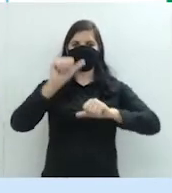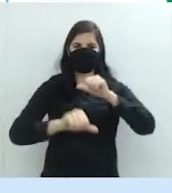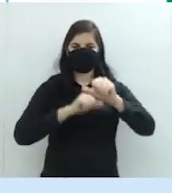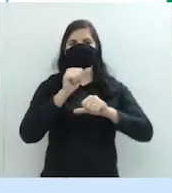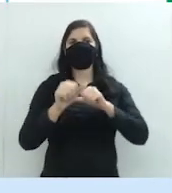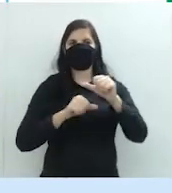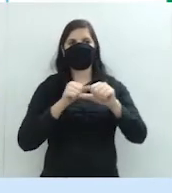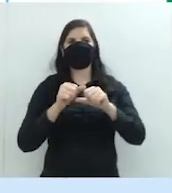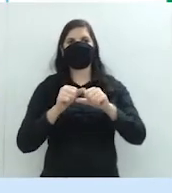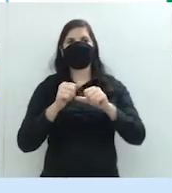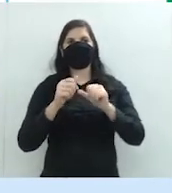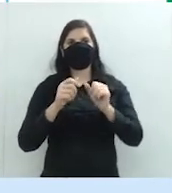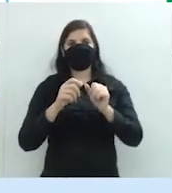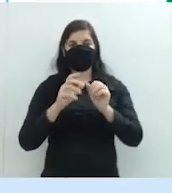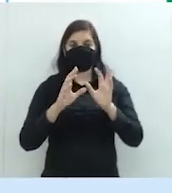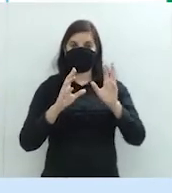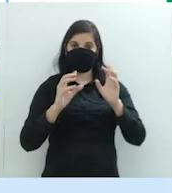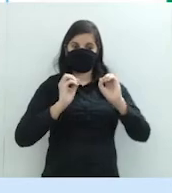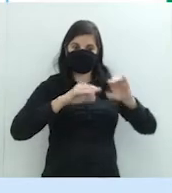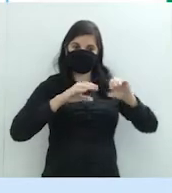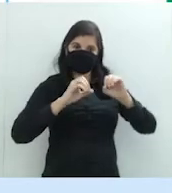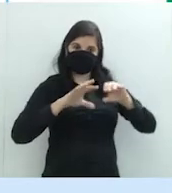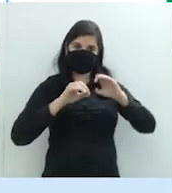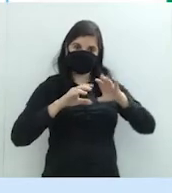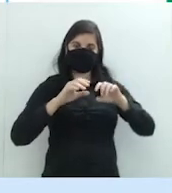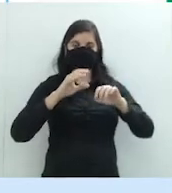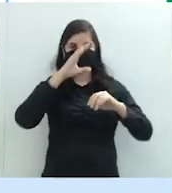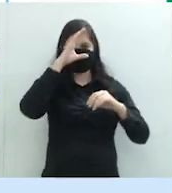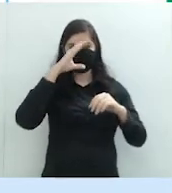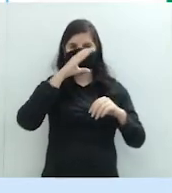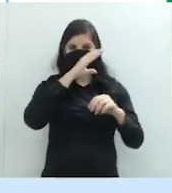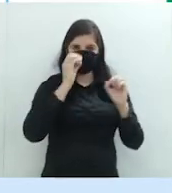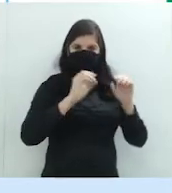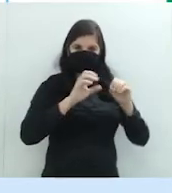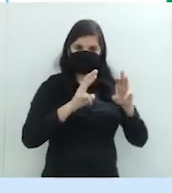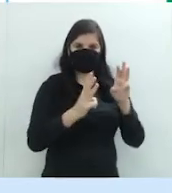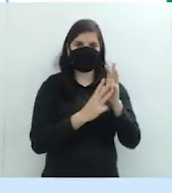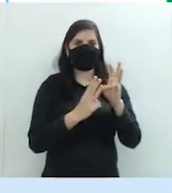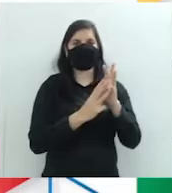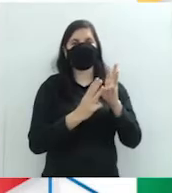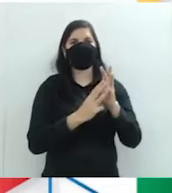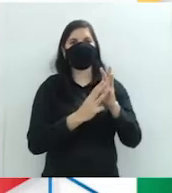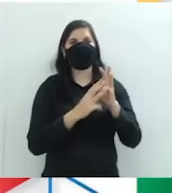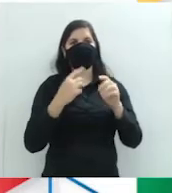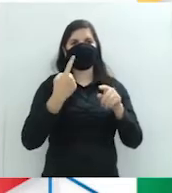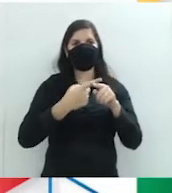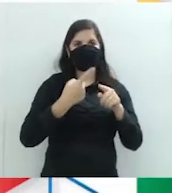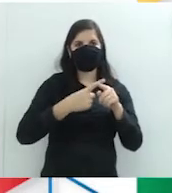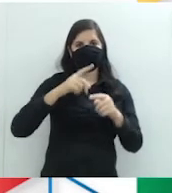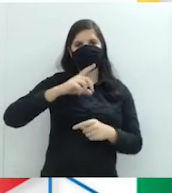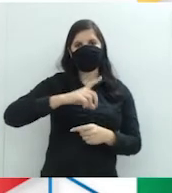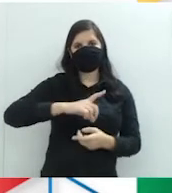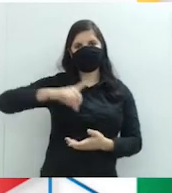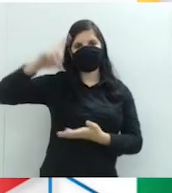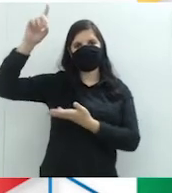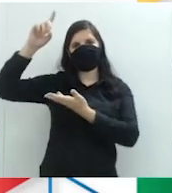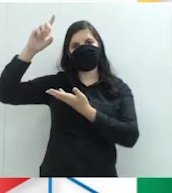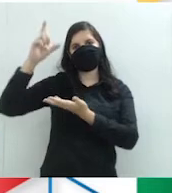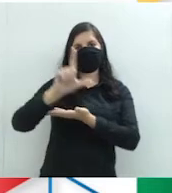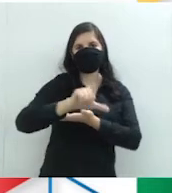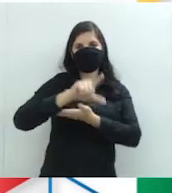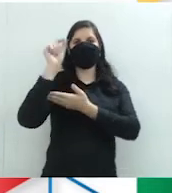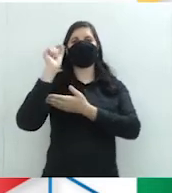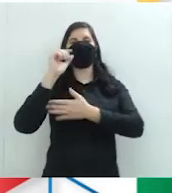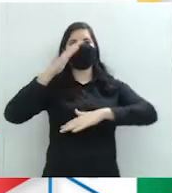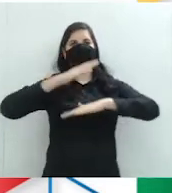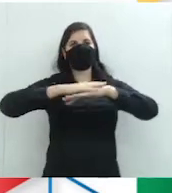ao cristianismo aos povos indígenas. Então, na realidade, pois se consideravam escolhidos por Deus para